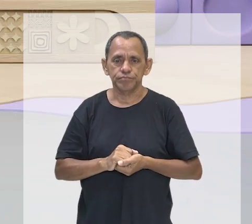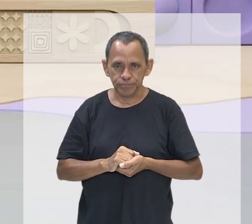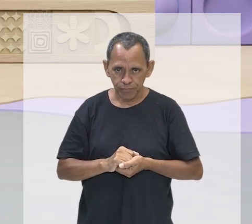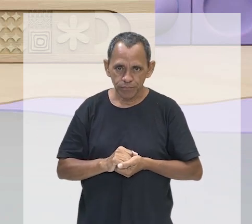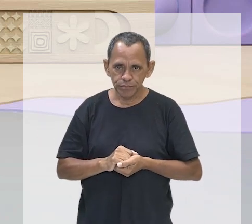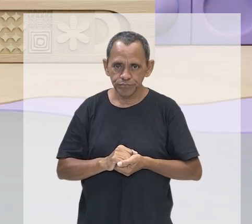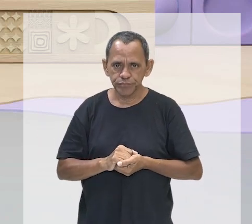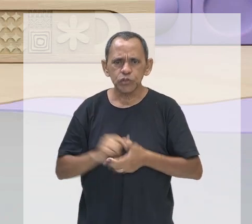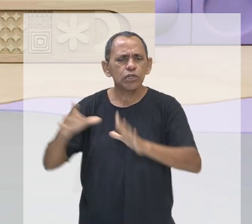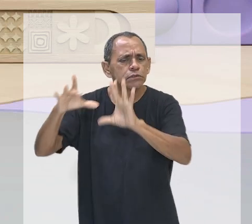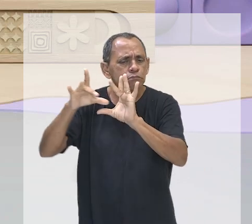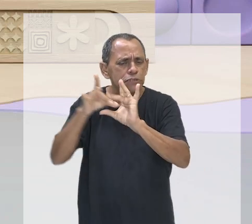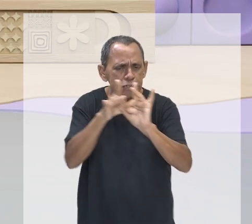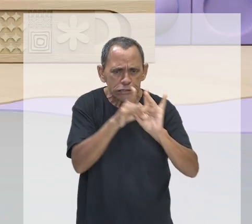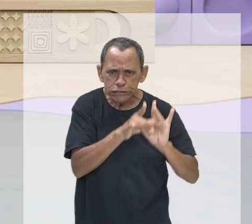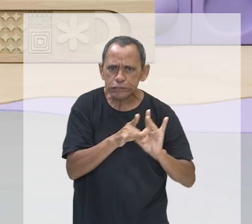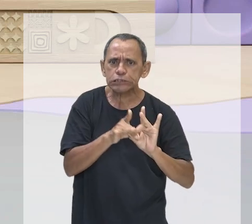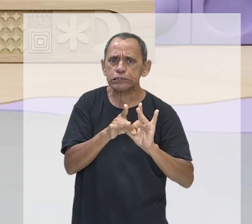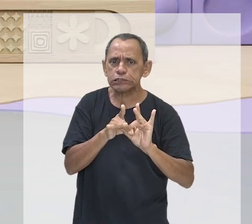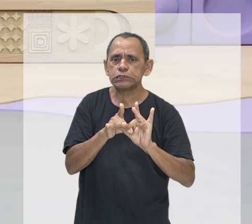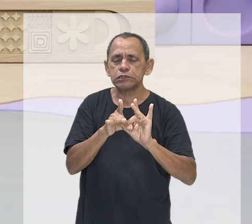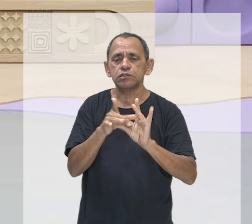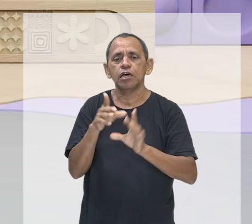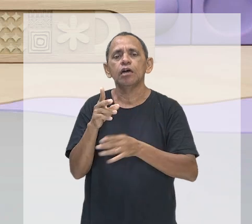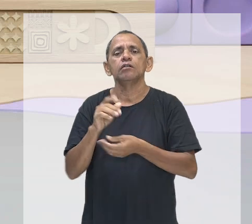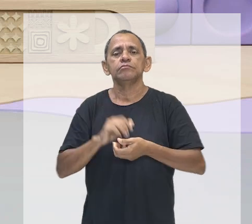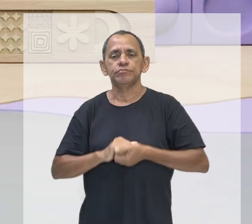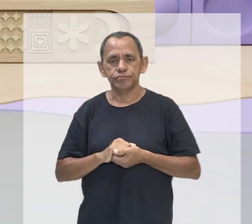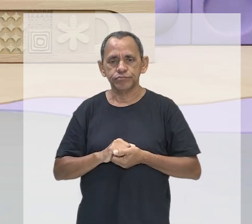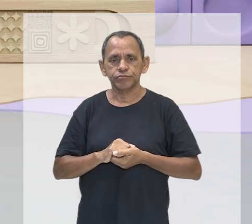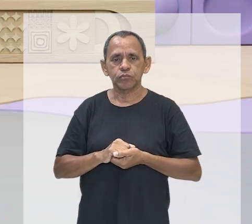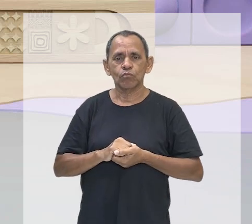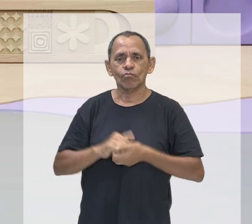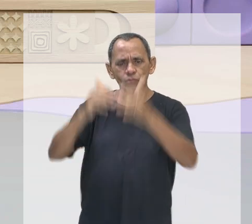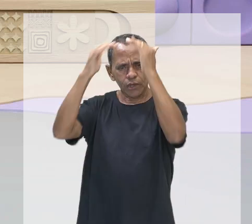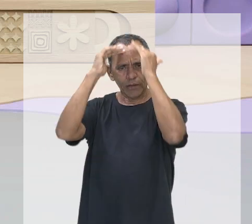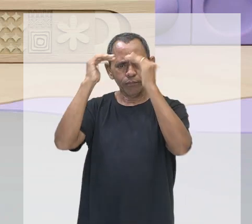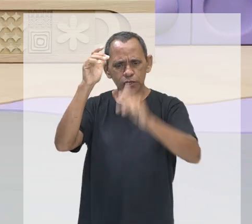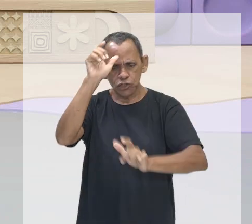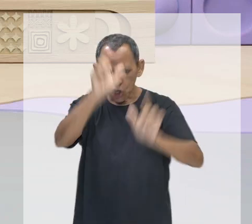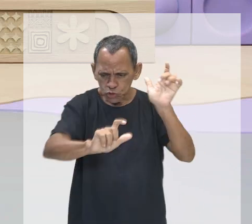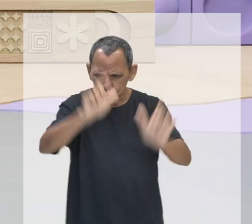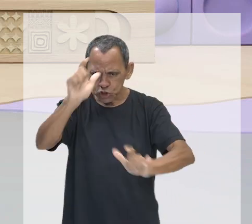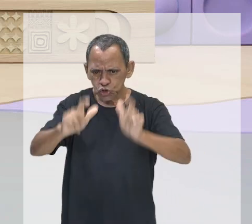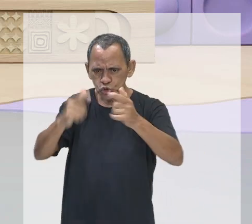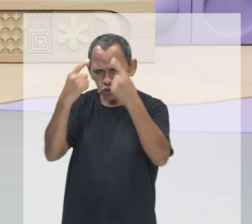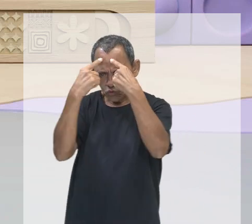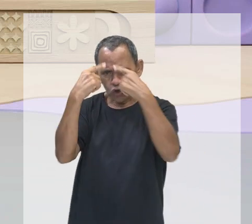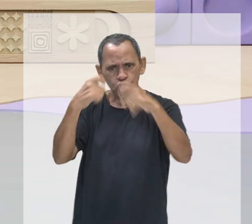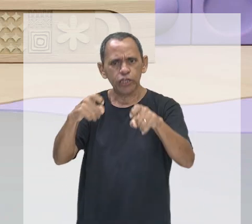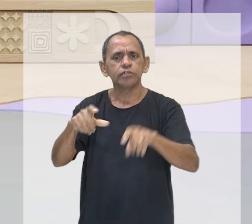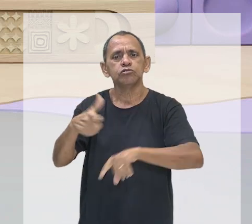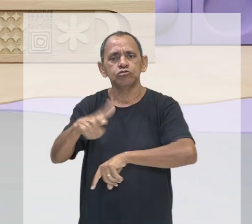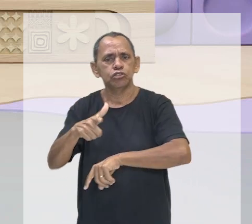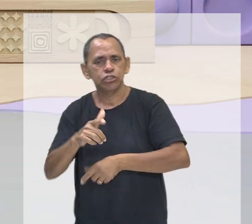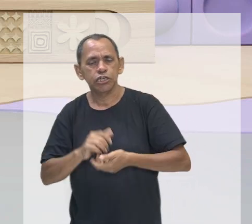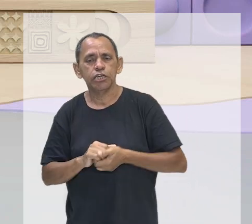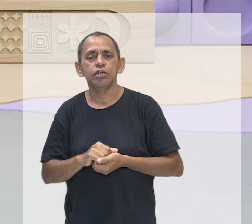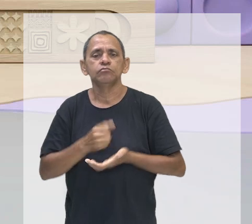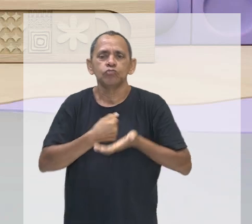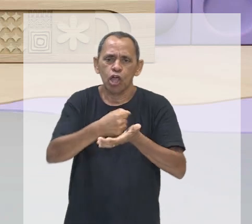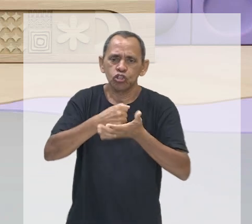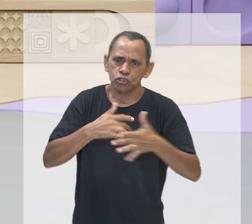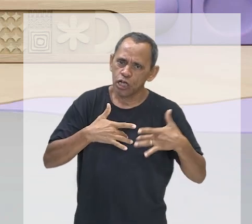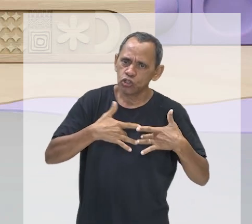está entrelaçado aí no que nós chamamos dos contravalores. Respeitar uns aos outros, a não violência, ajudar os